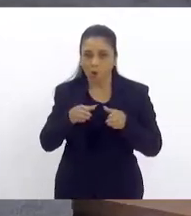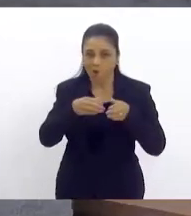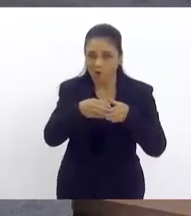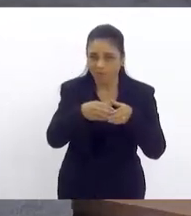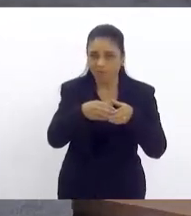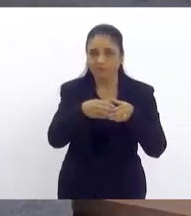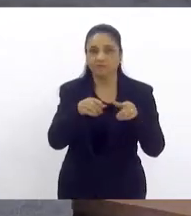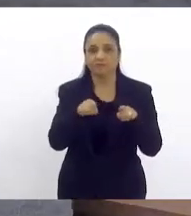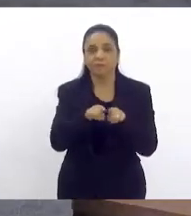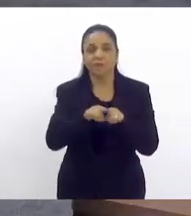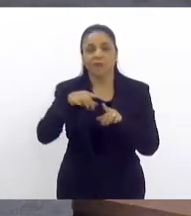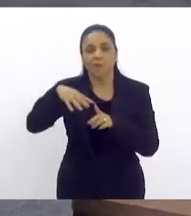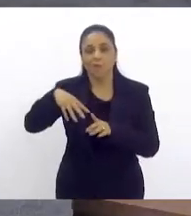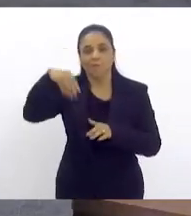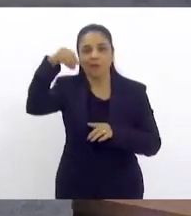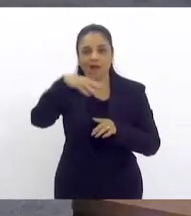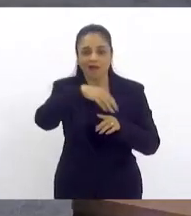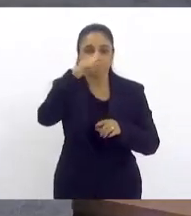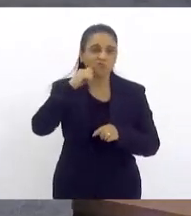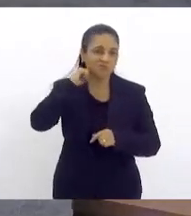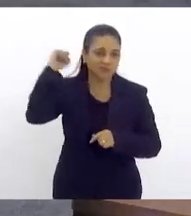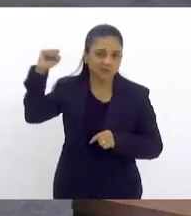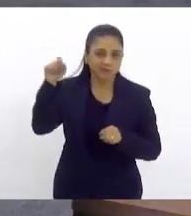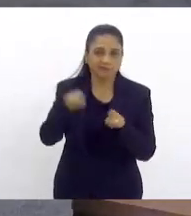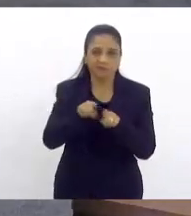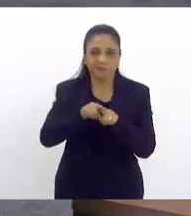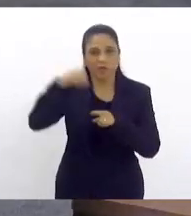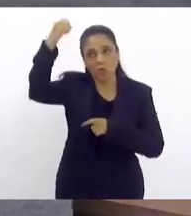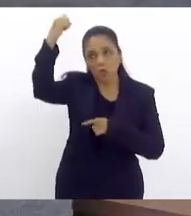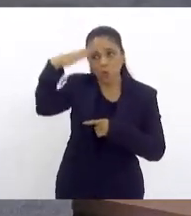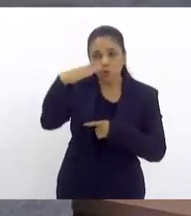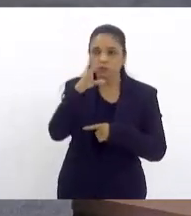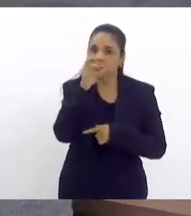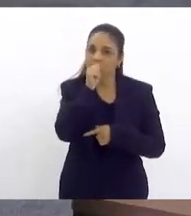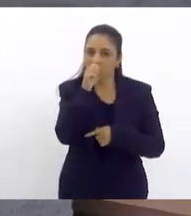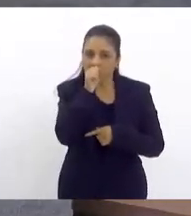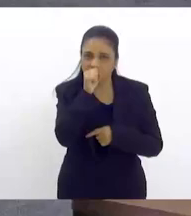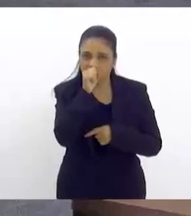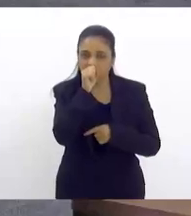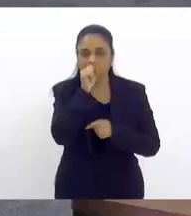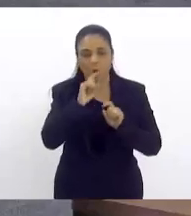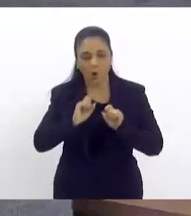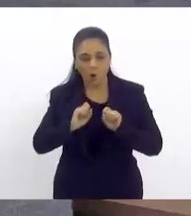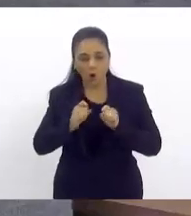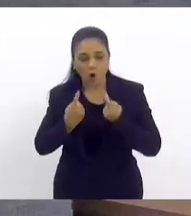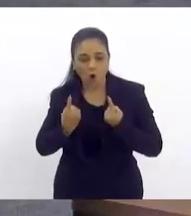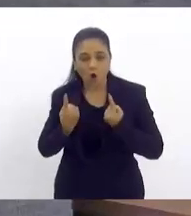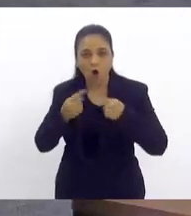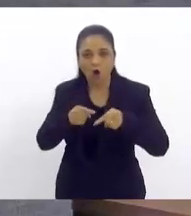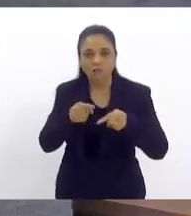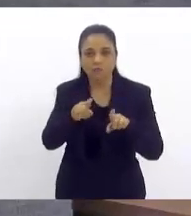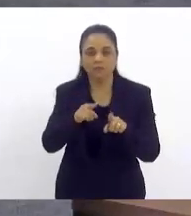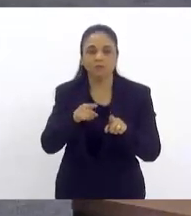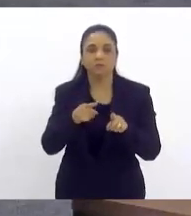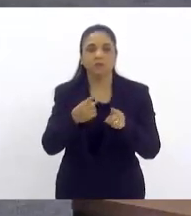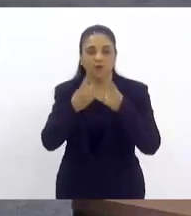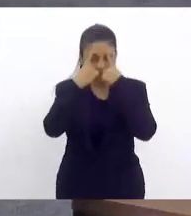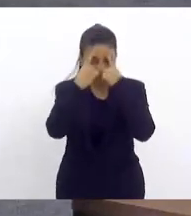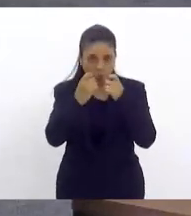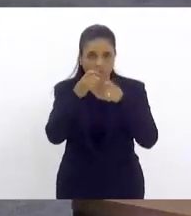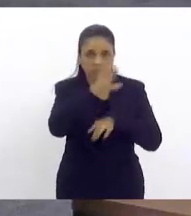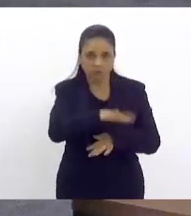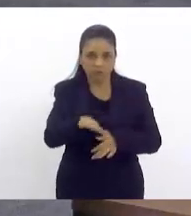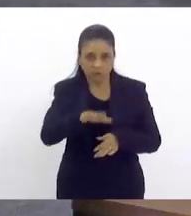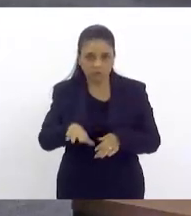estará sendo iluminado de laranja em alusão a esse combate Muito obrigado presidente que sempre a carta os